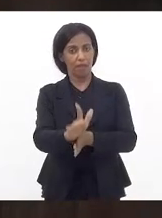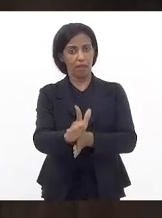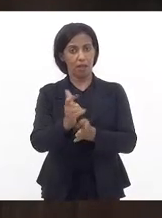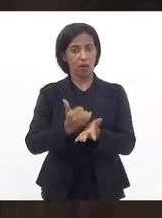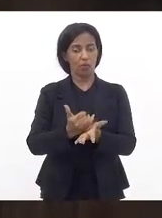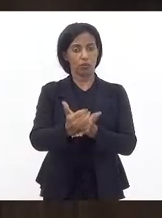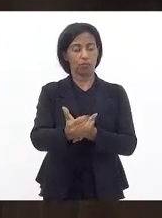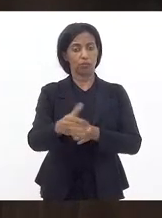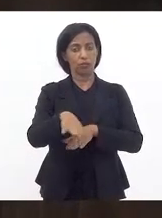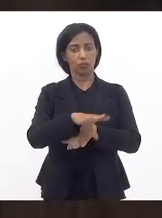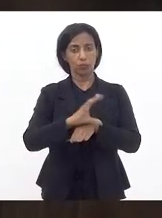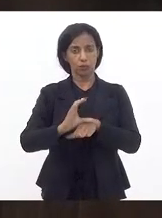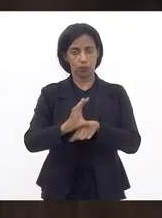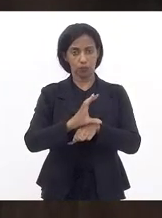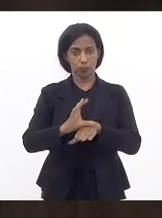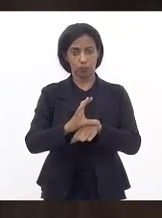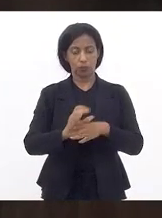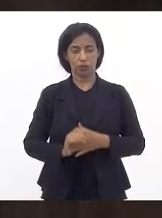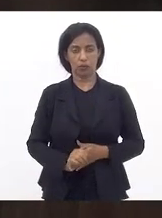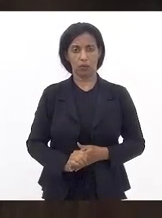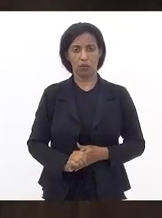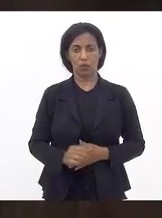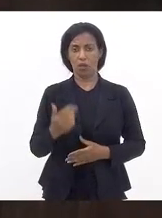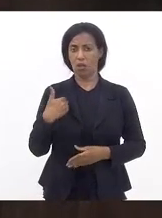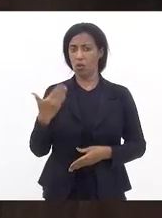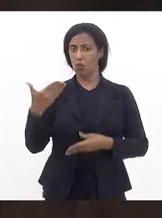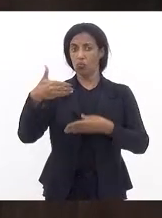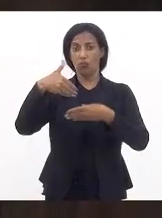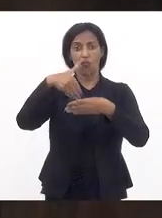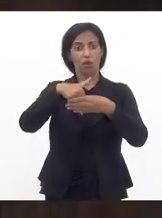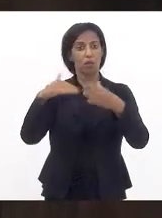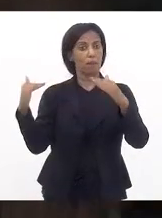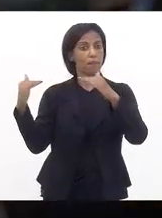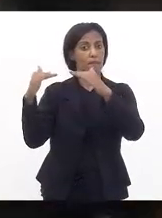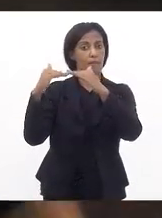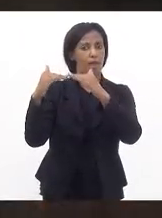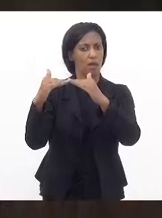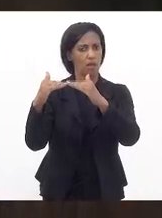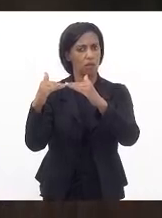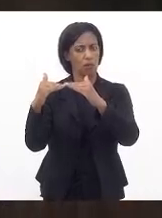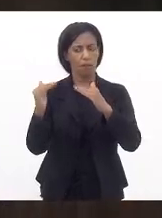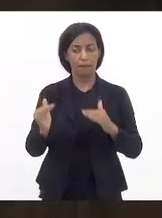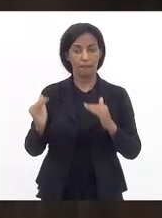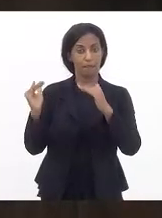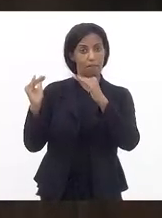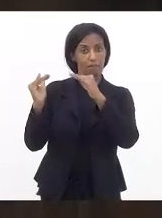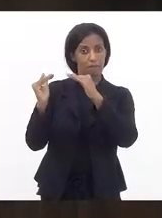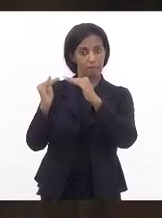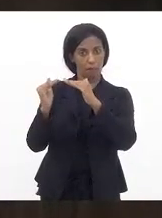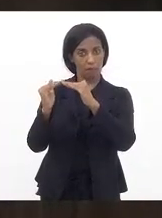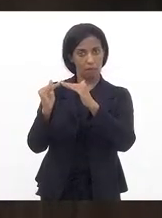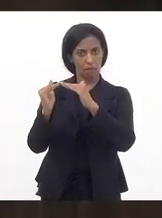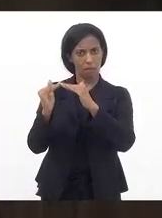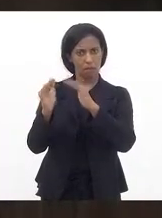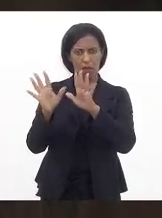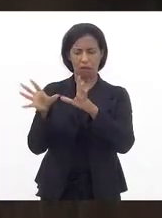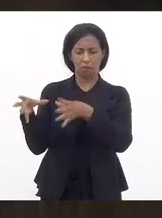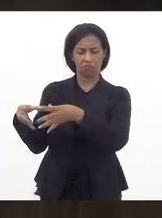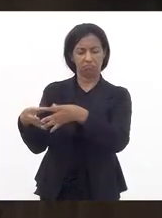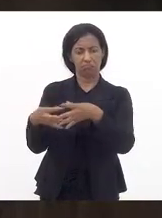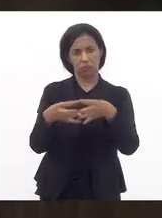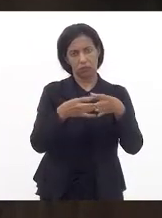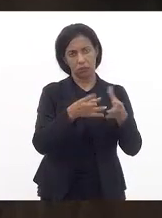da Constituição não tô voltando mérito mérito é o nas